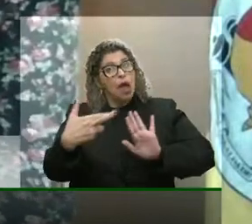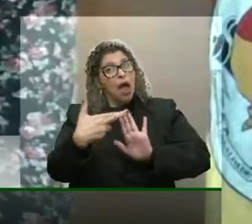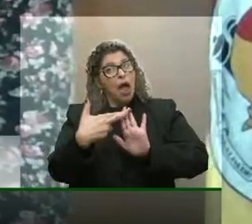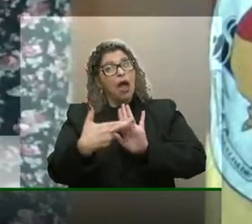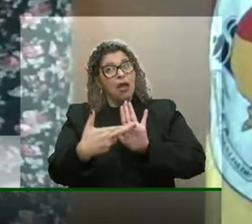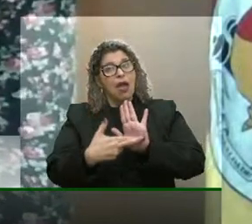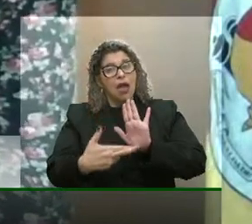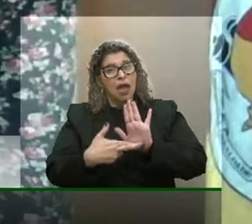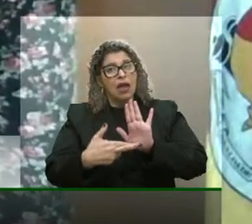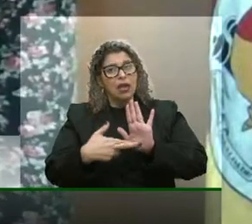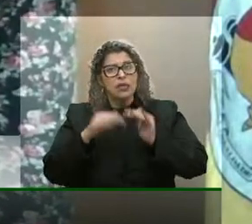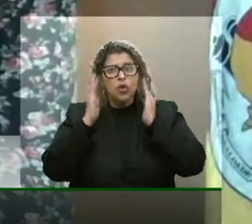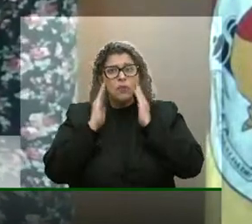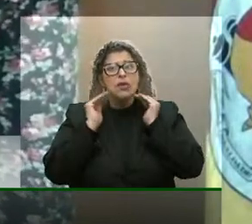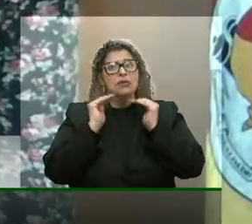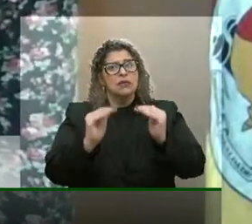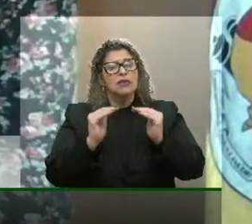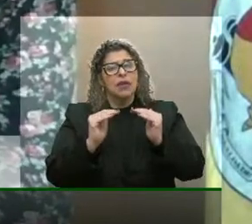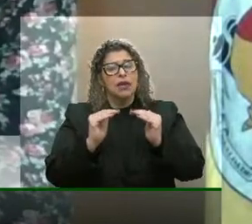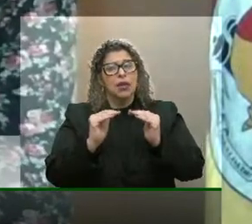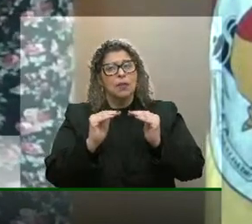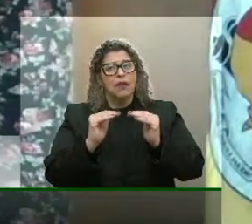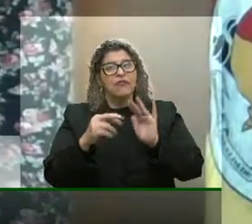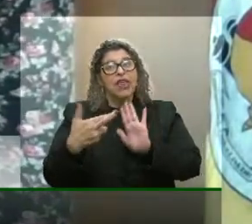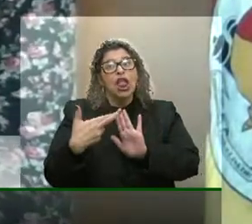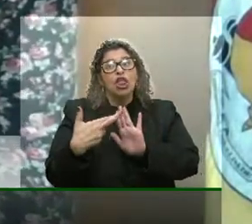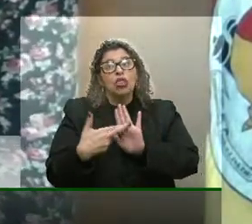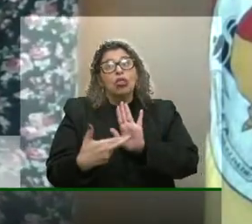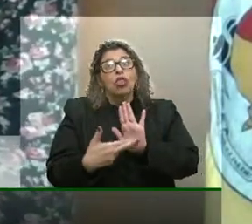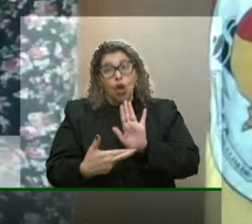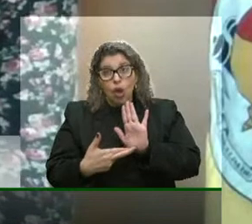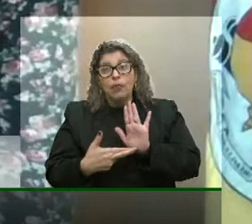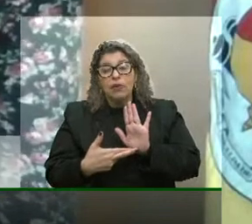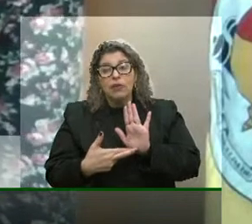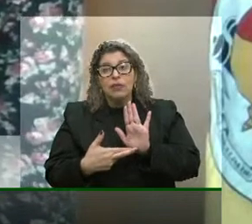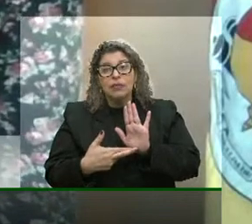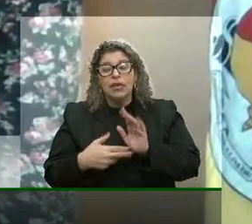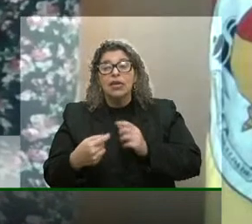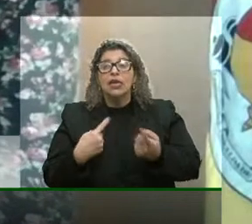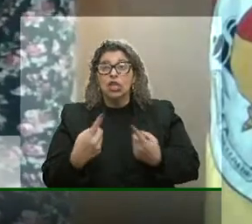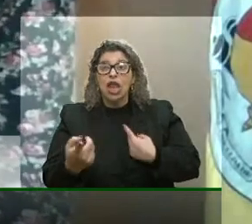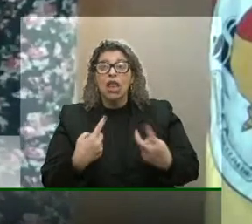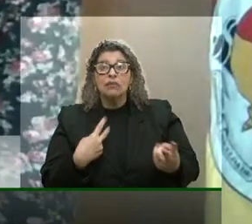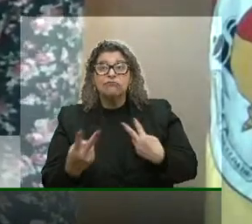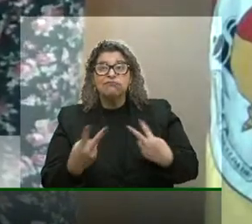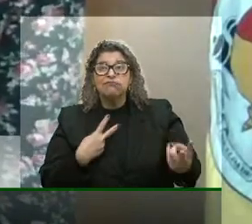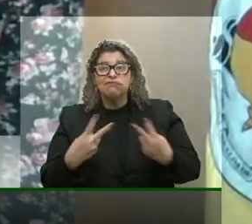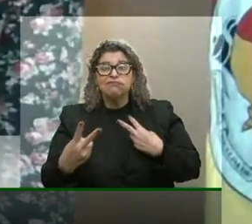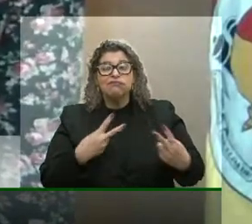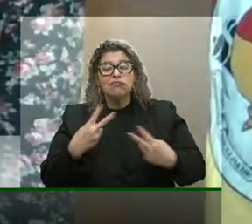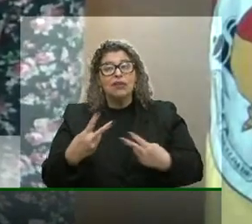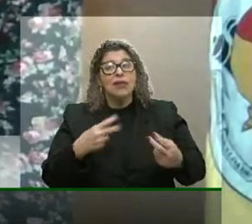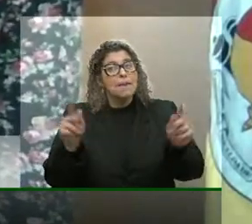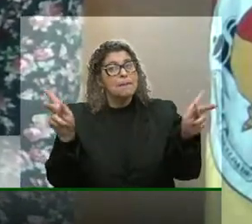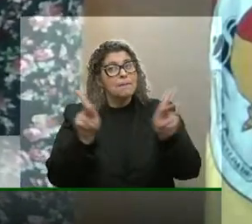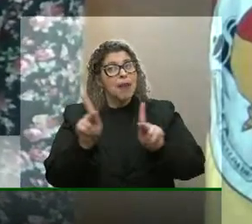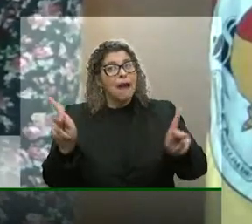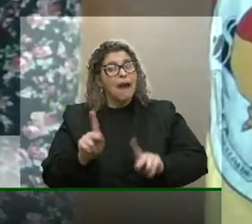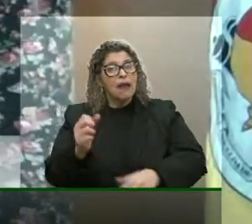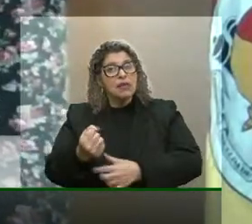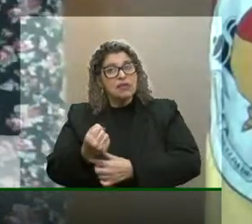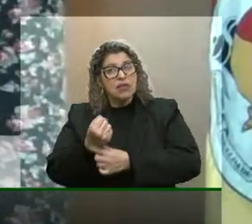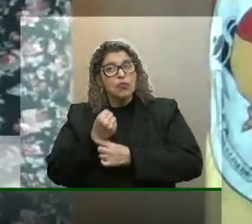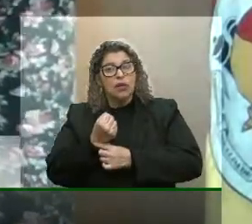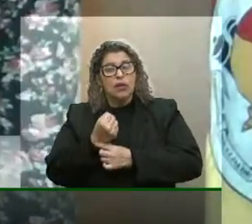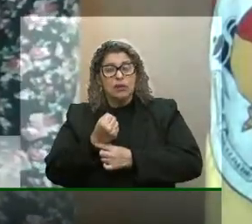e preceitos para normatizá-lo a fim de que transitemos em paz e em segurança, para que